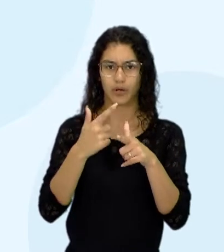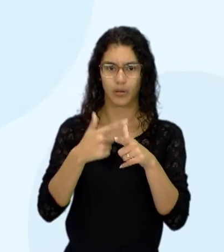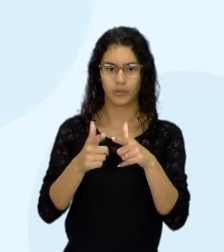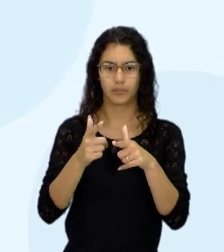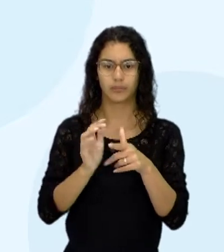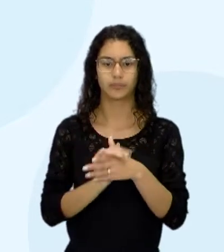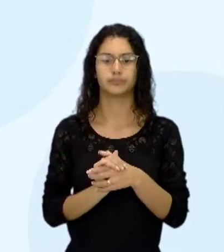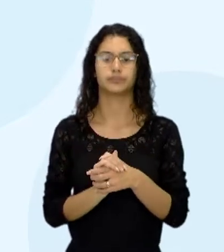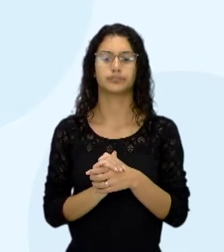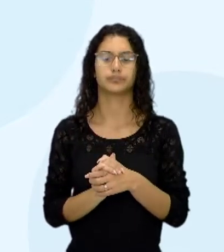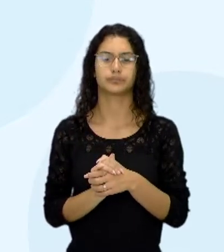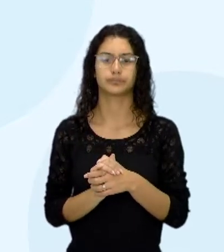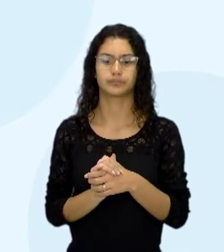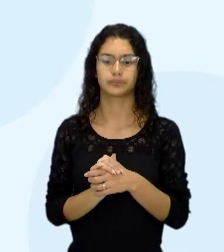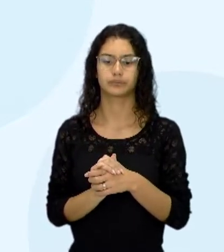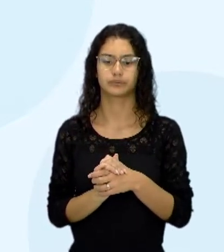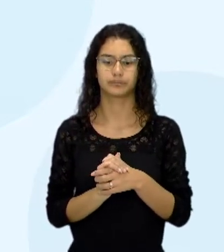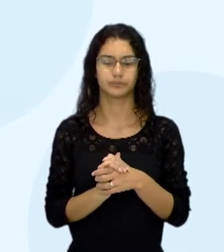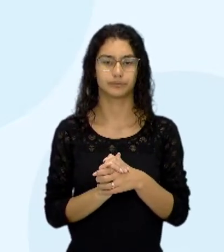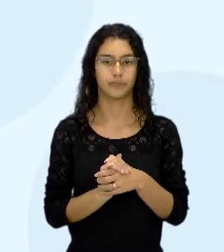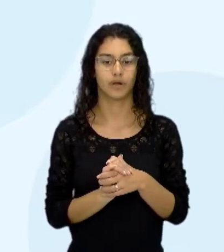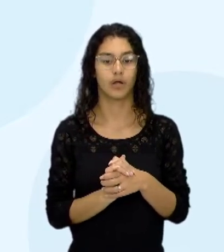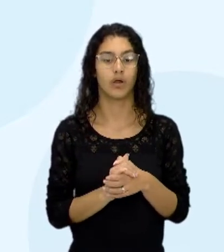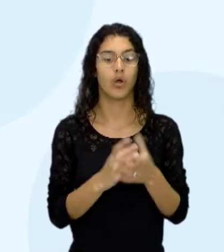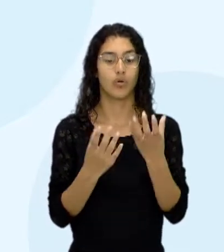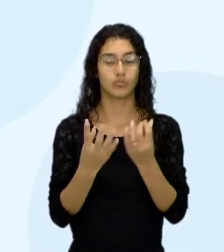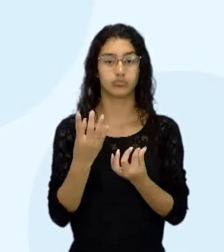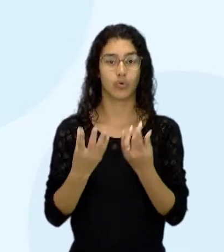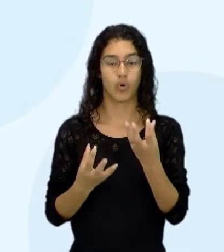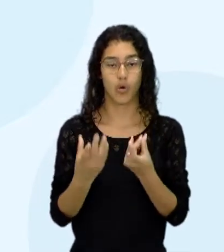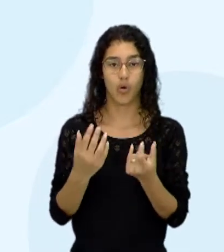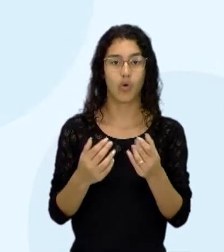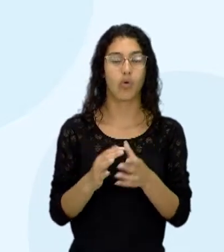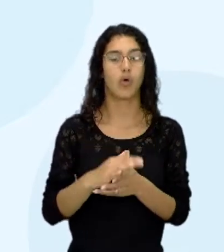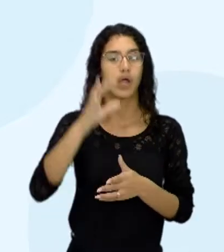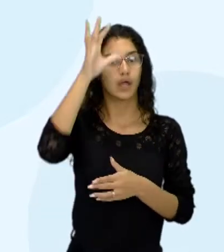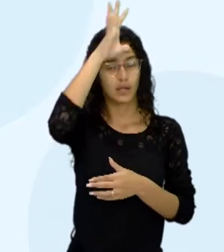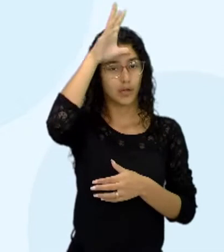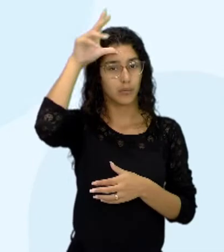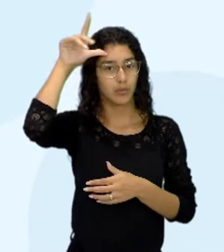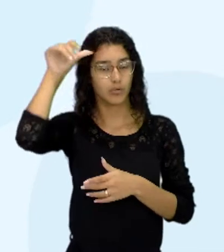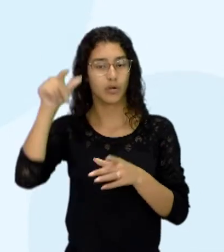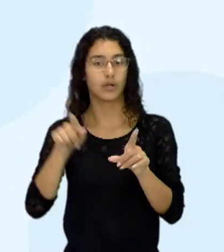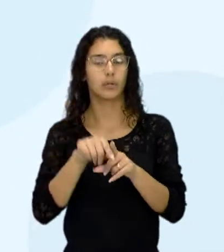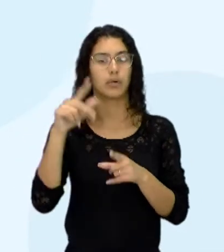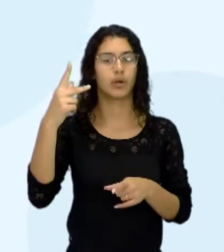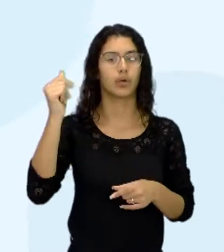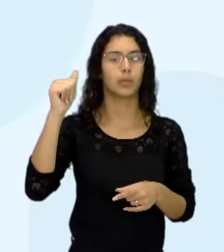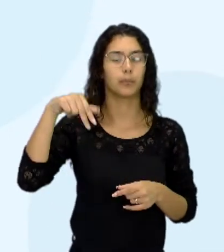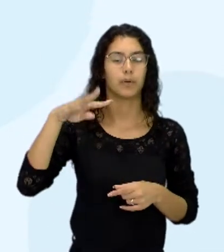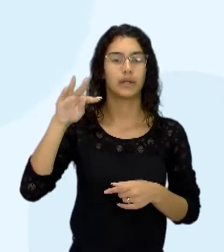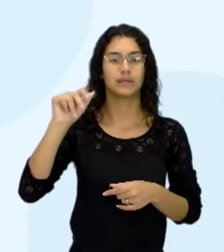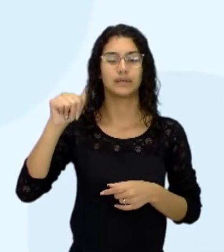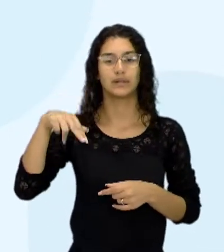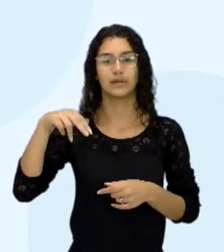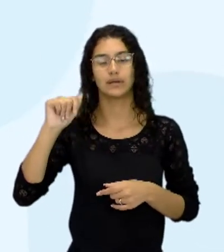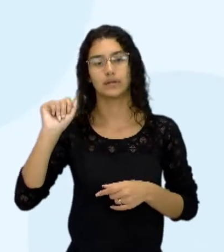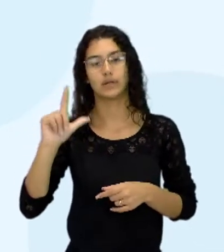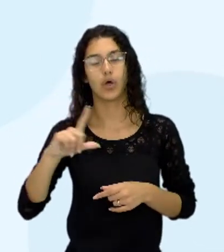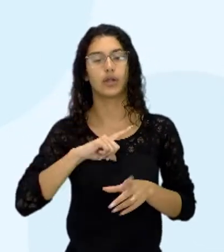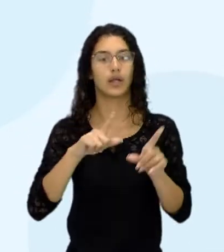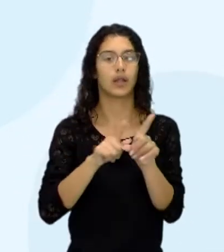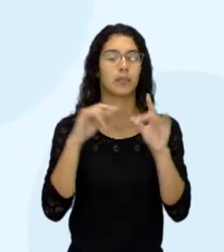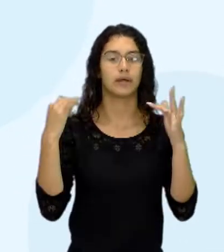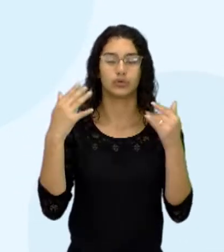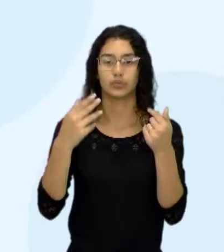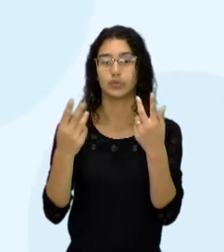as matérias falando sobre as queimadas, tanto na Amazônia como no Pantanal, né? O que é horrível e tem tudo a ver com as